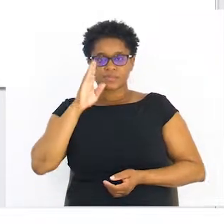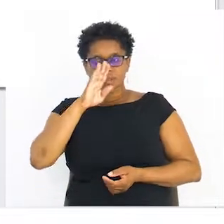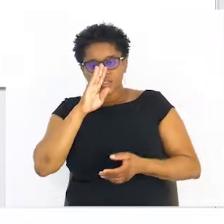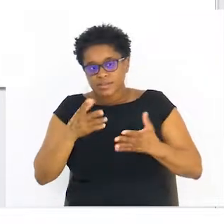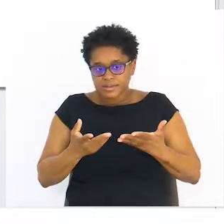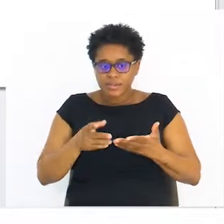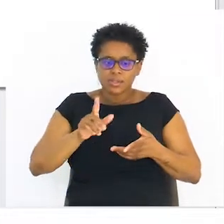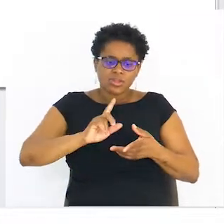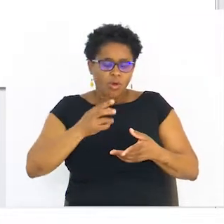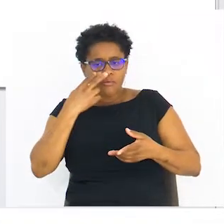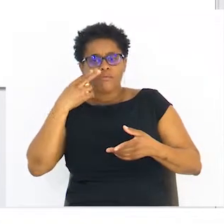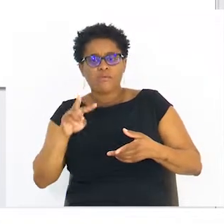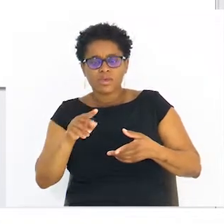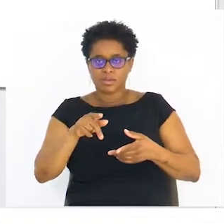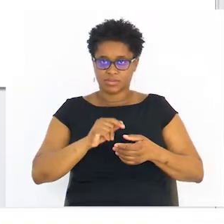Se não vejamos